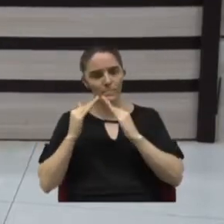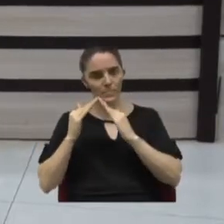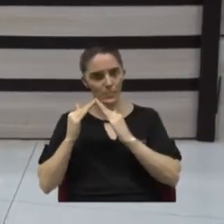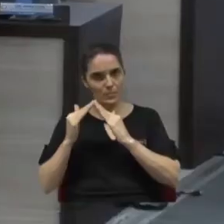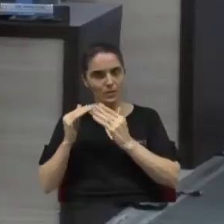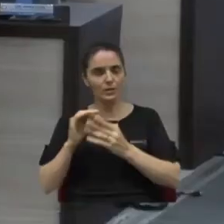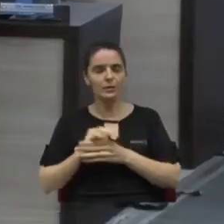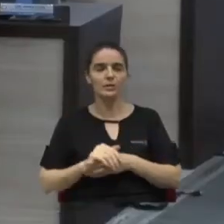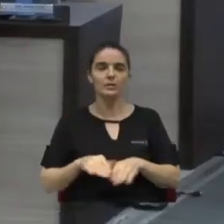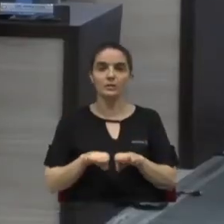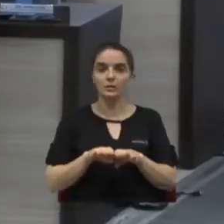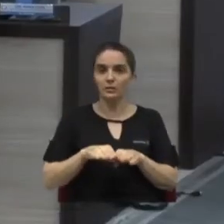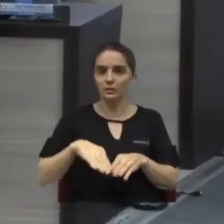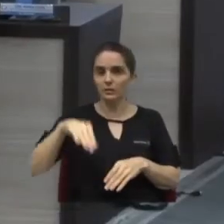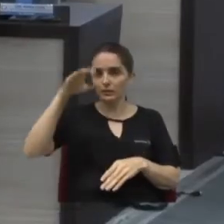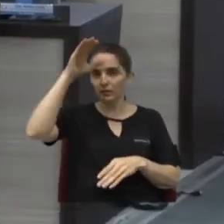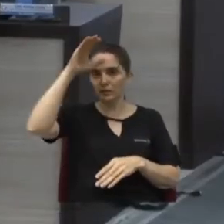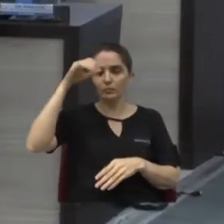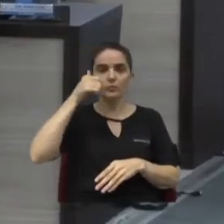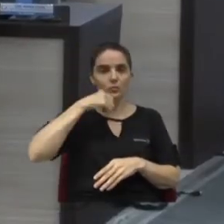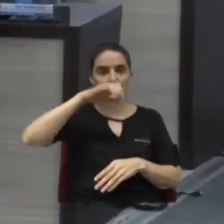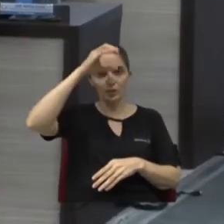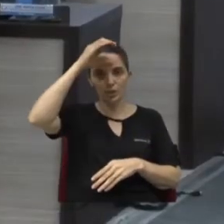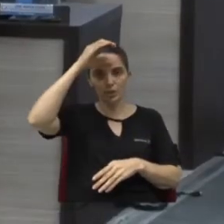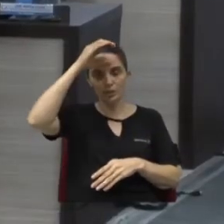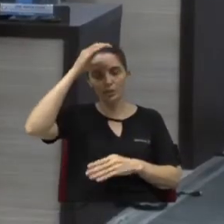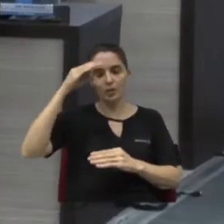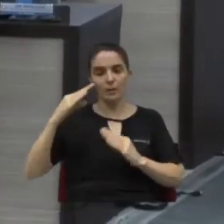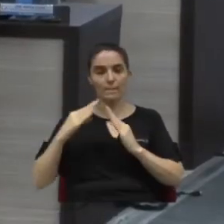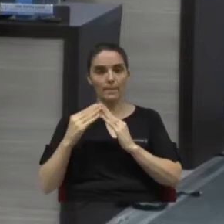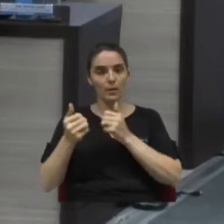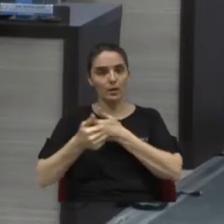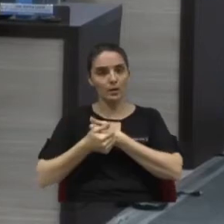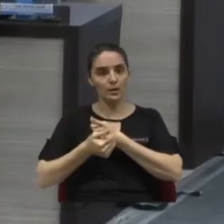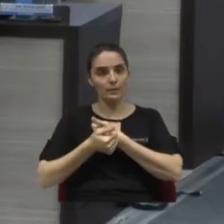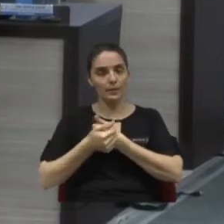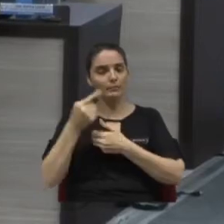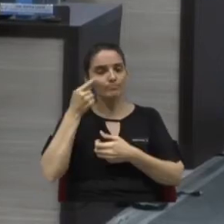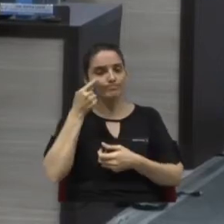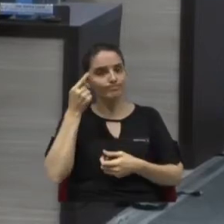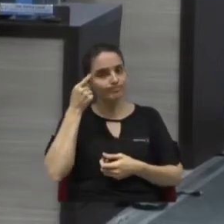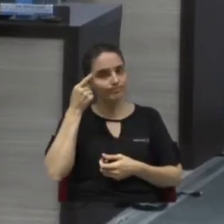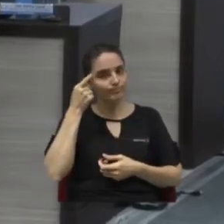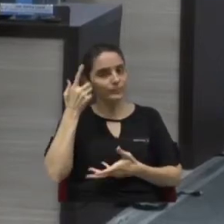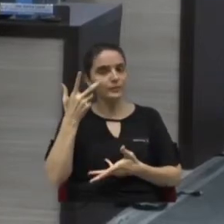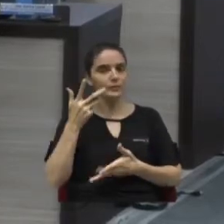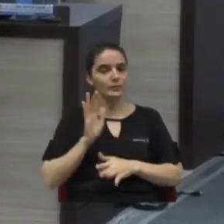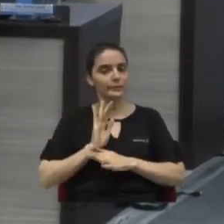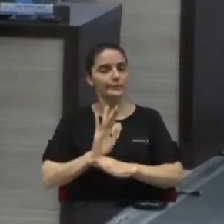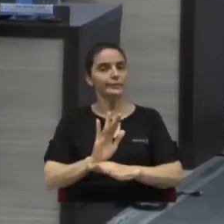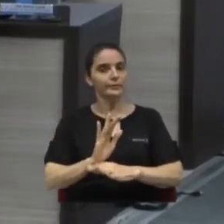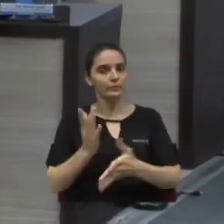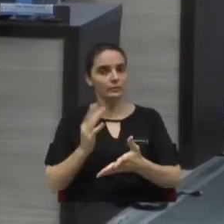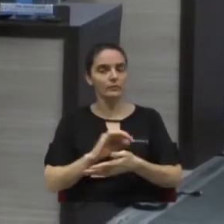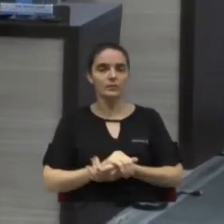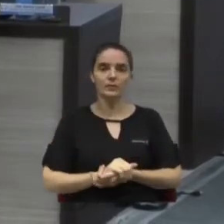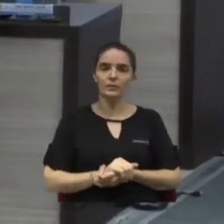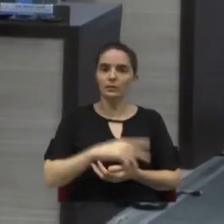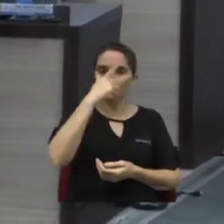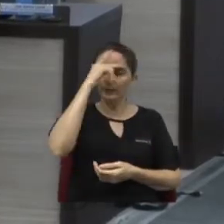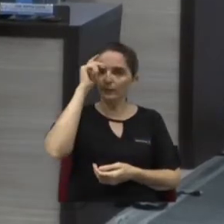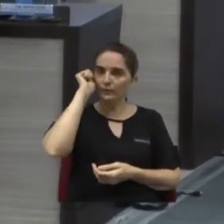minha tia morar próximo ali, pediu para a gente estudar com carinho, pedir um apoio ao Executivo